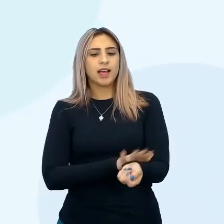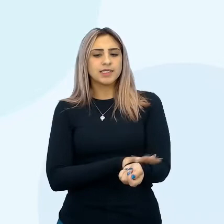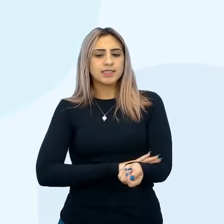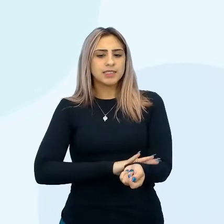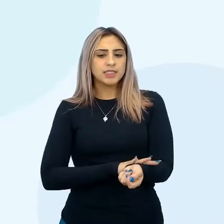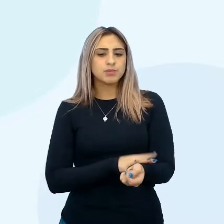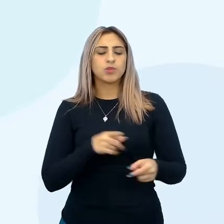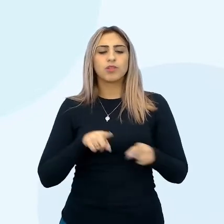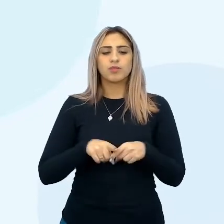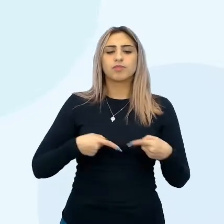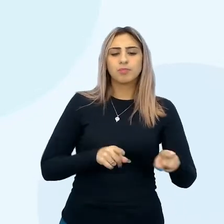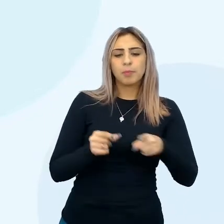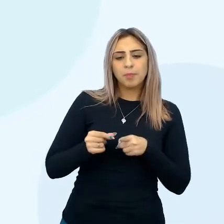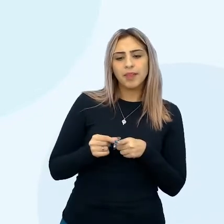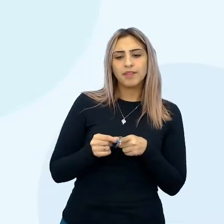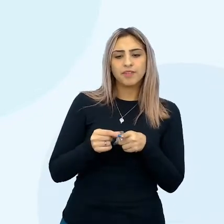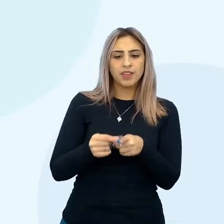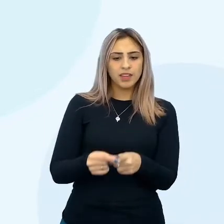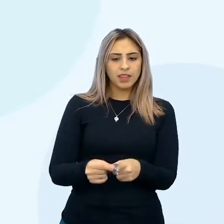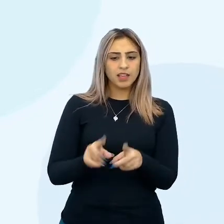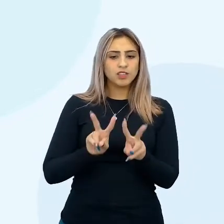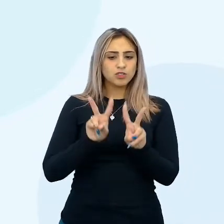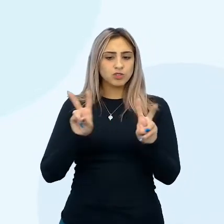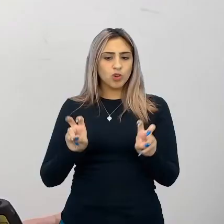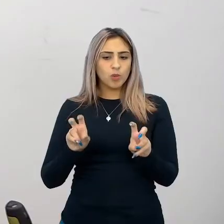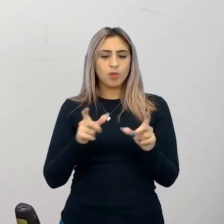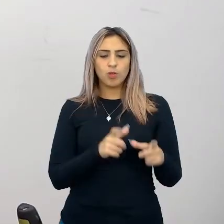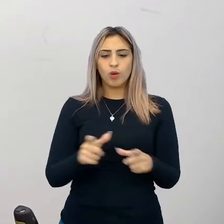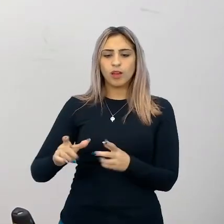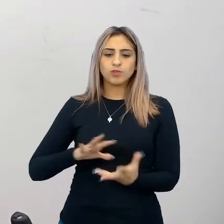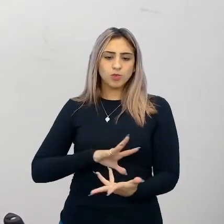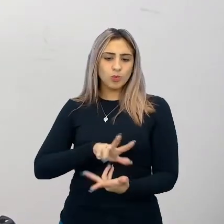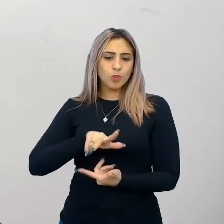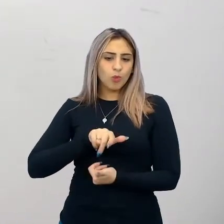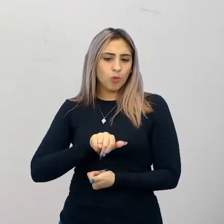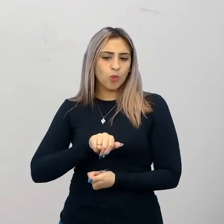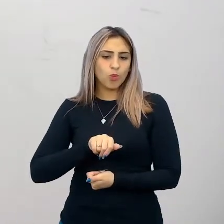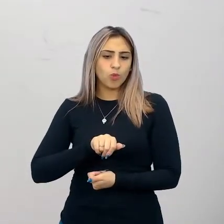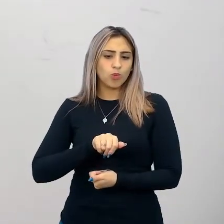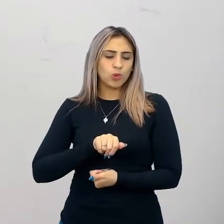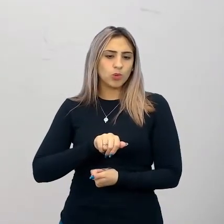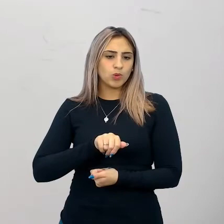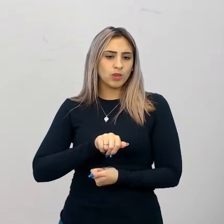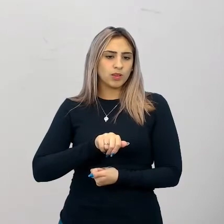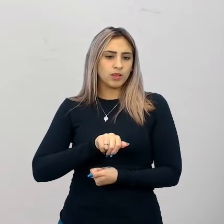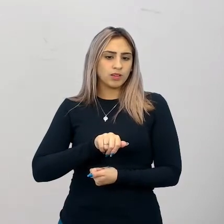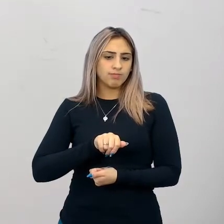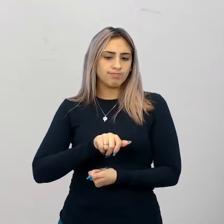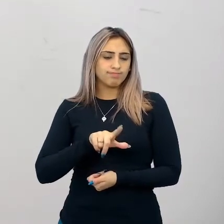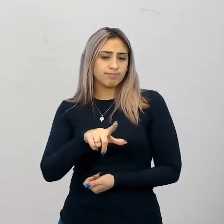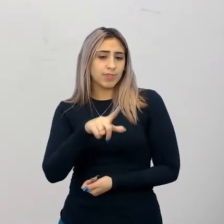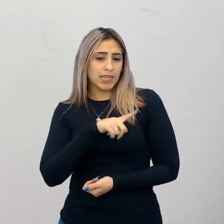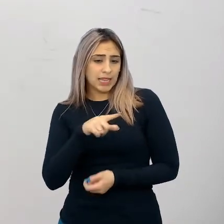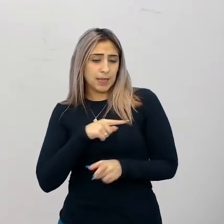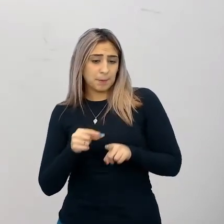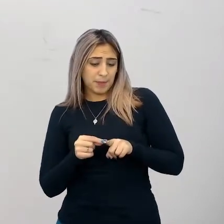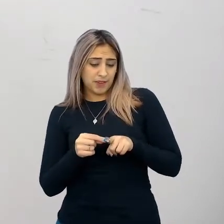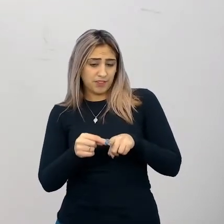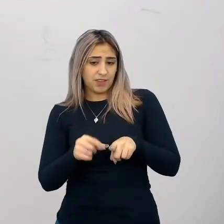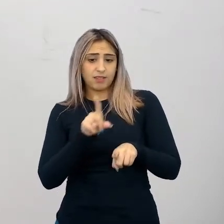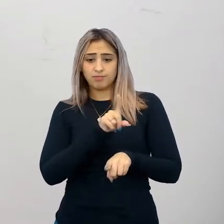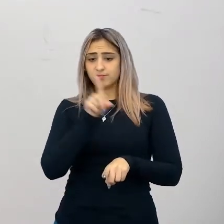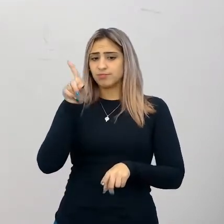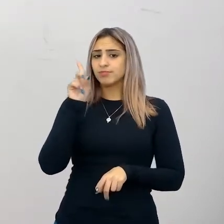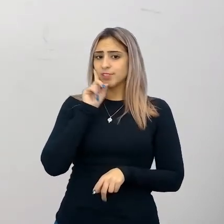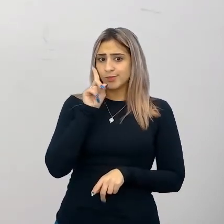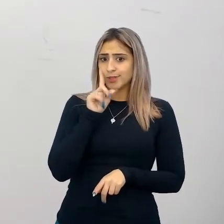Filmes sobre periferias em todos os lugares do mundo. Legal. Porque, olha só, porque tem periferia dos Estados Unidos? Puxa